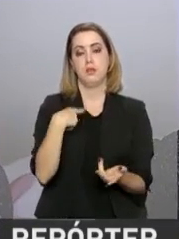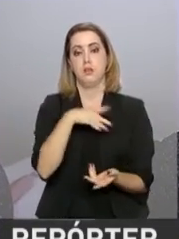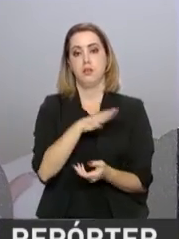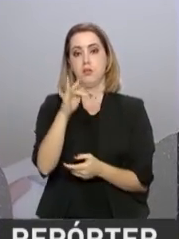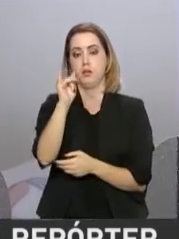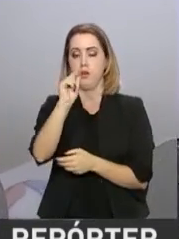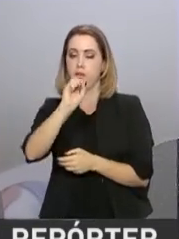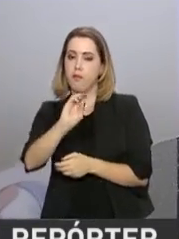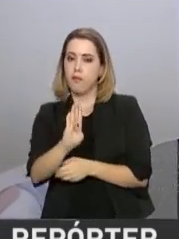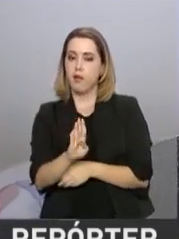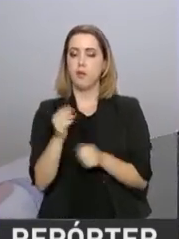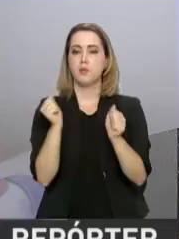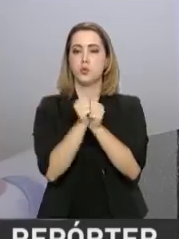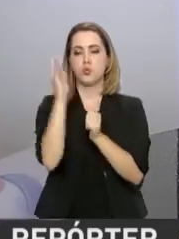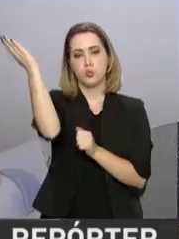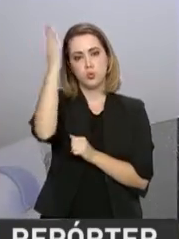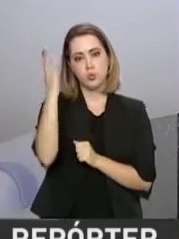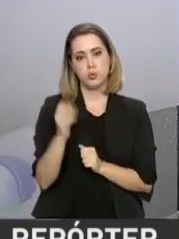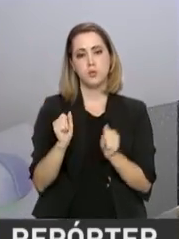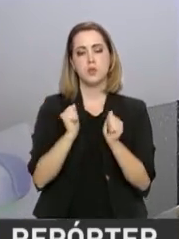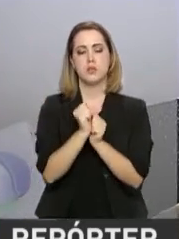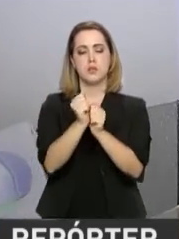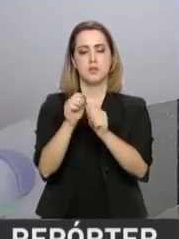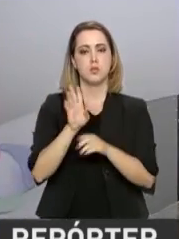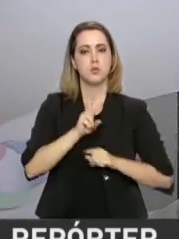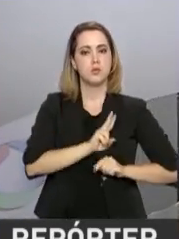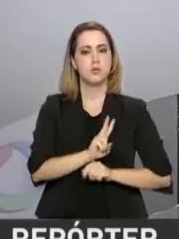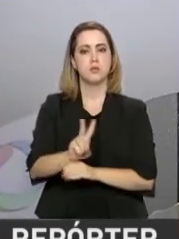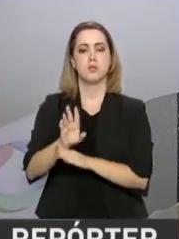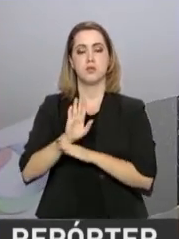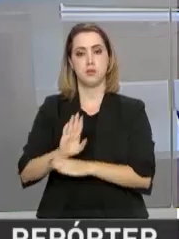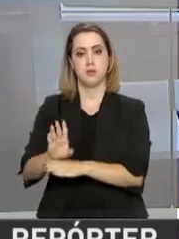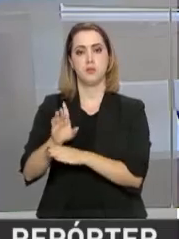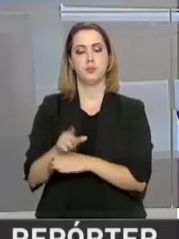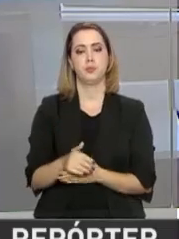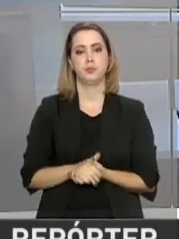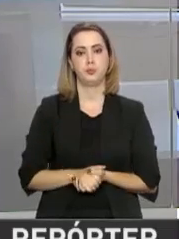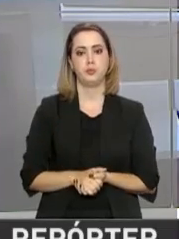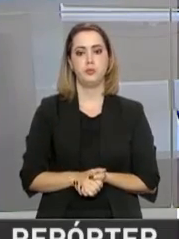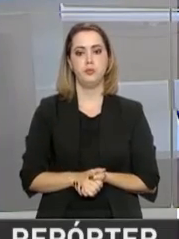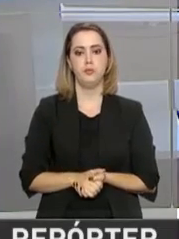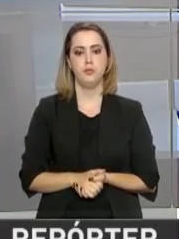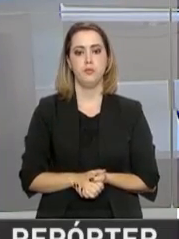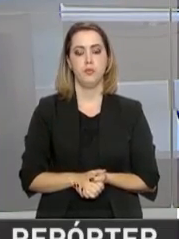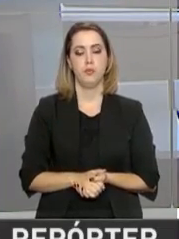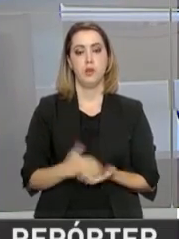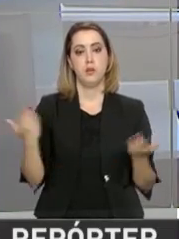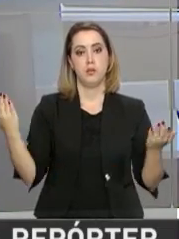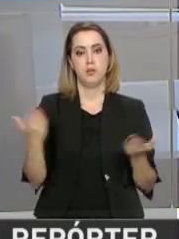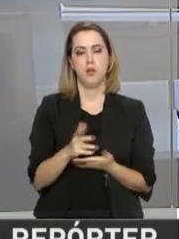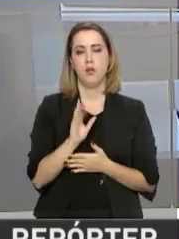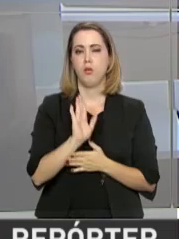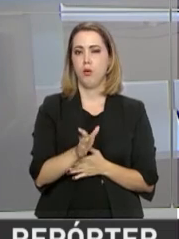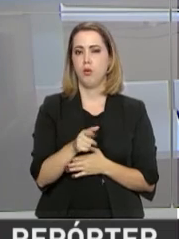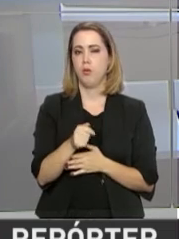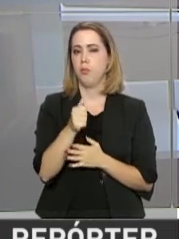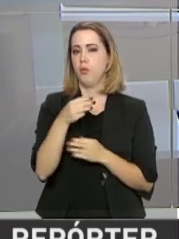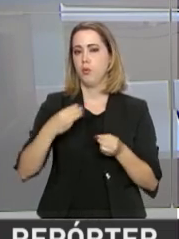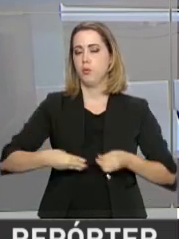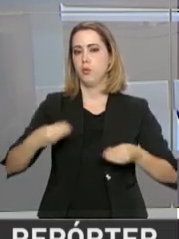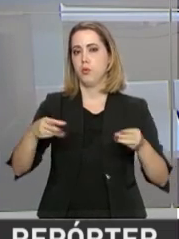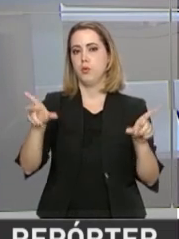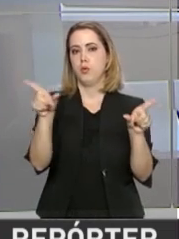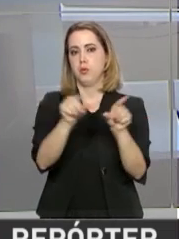o país, o Brasil, sempre procura ajudar na melhor maneira possível. E agora há pouco, o Ministério das Relações